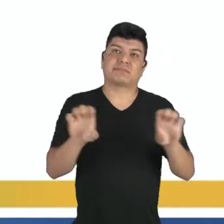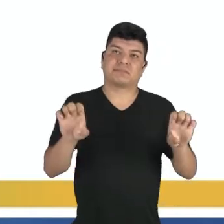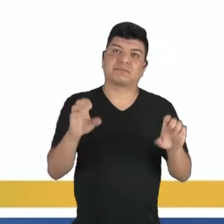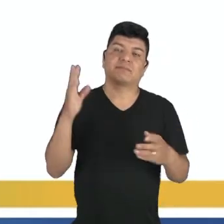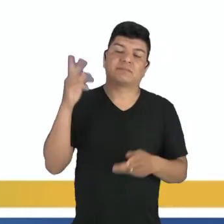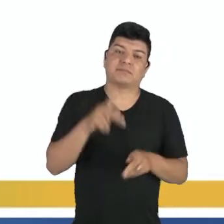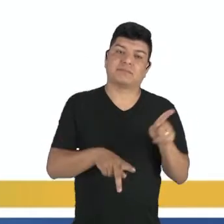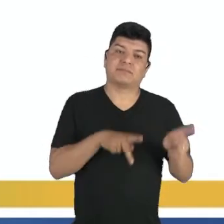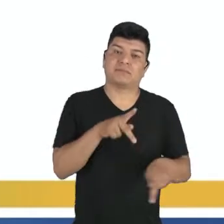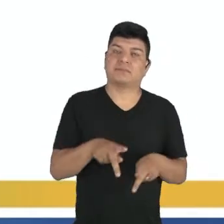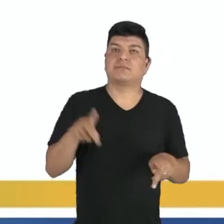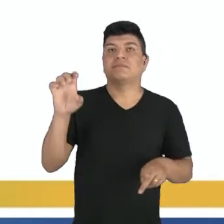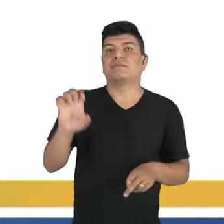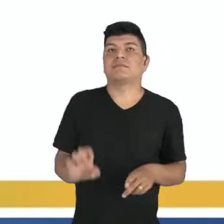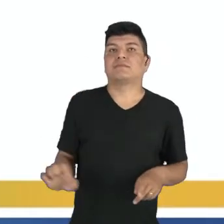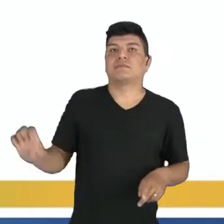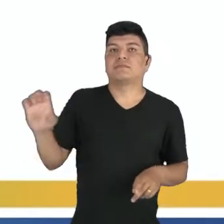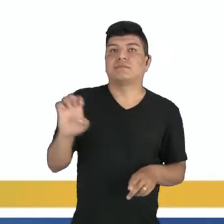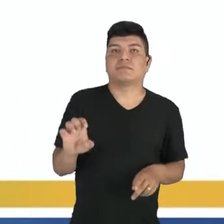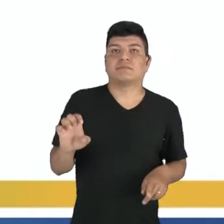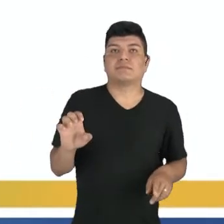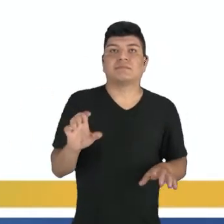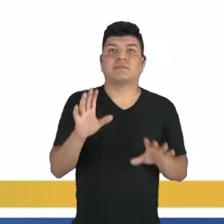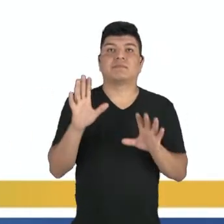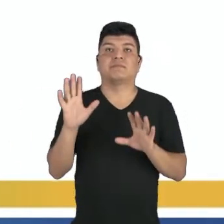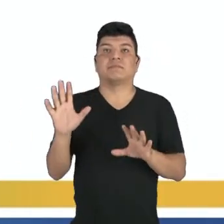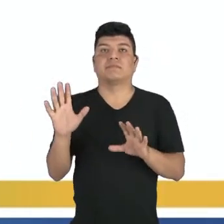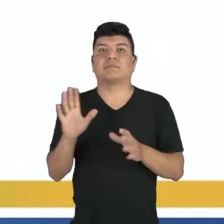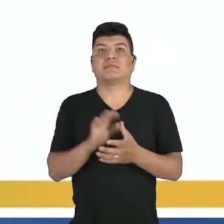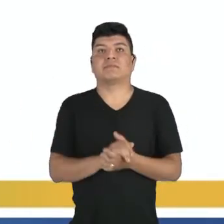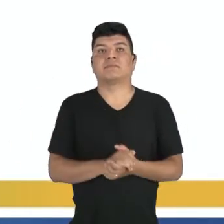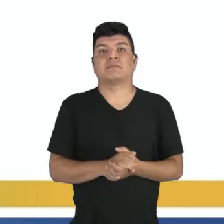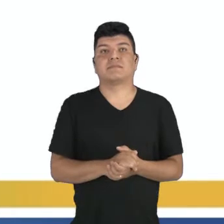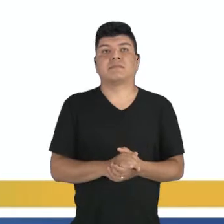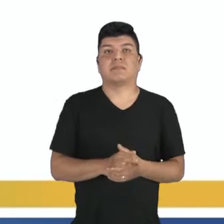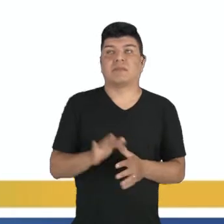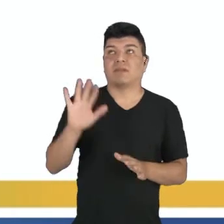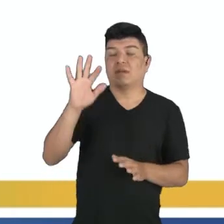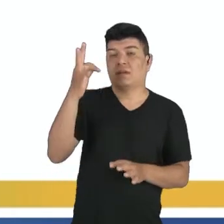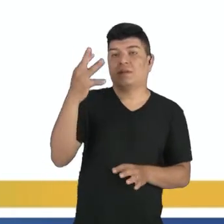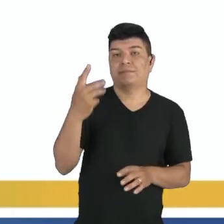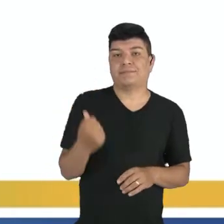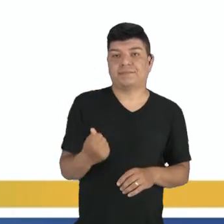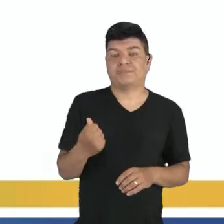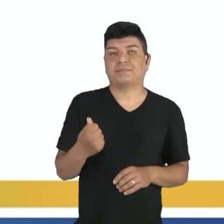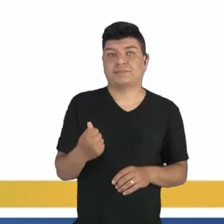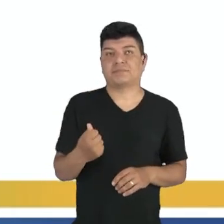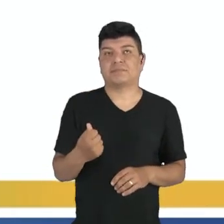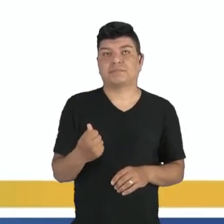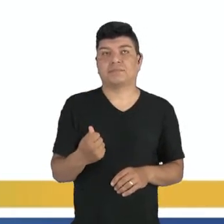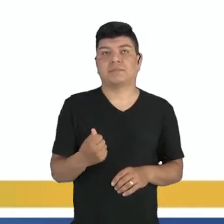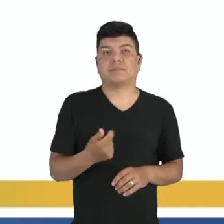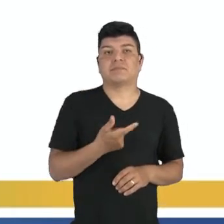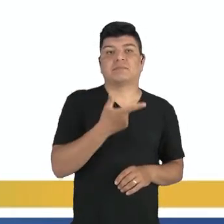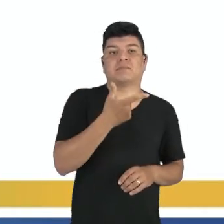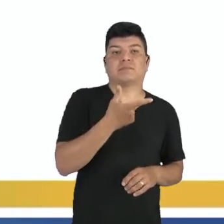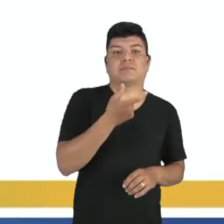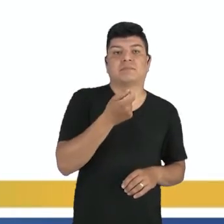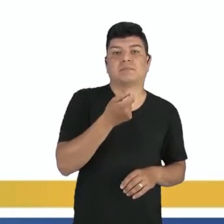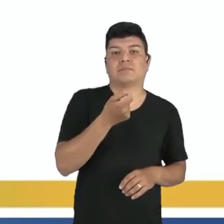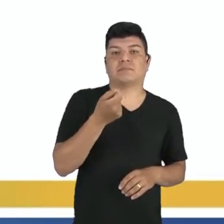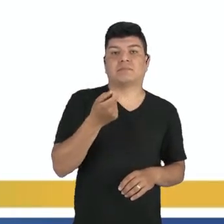estrutura etária da população europeia e peguei o caso do continente africano Isso aí são dados de